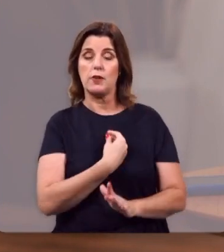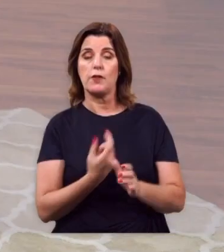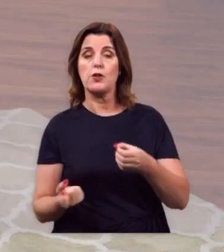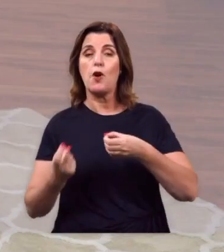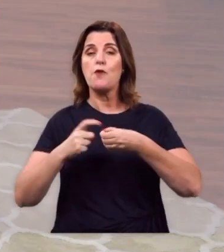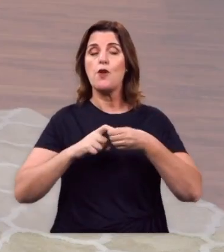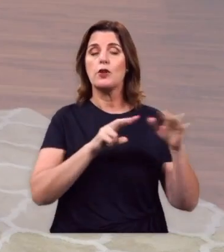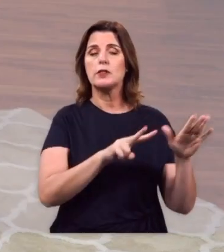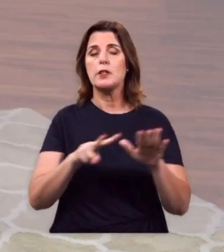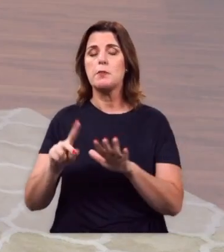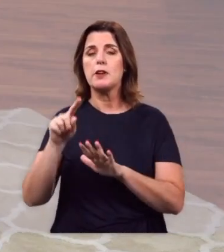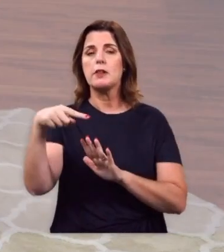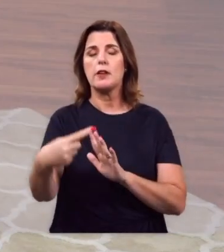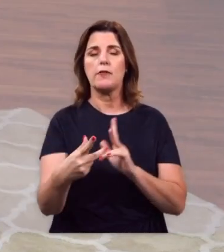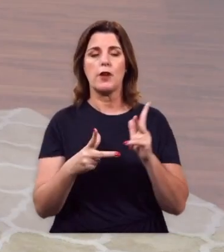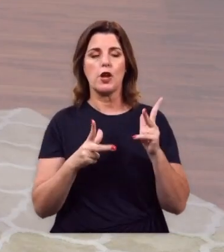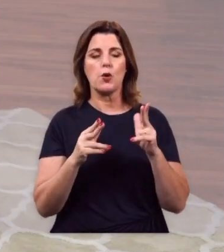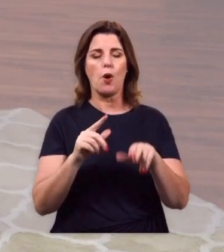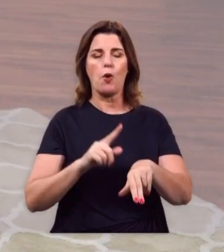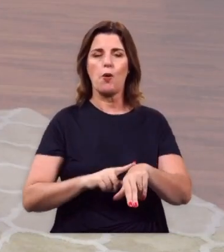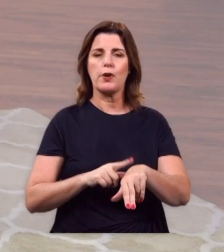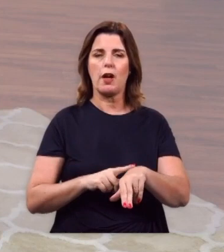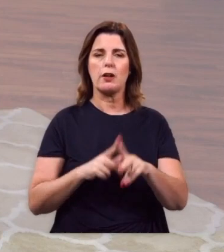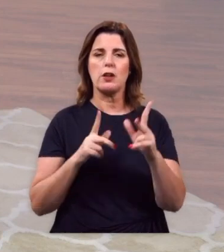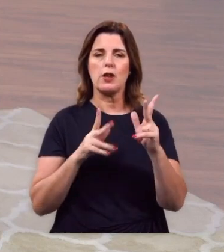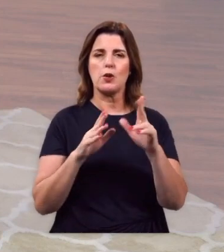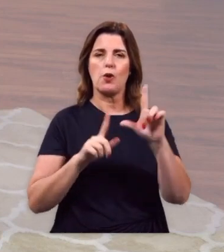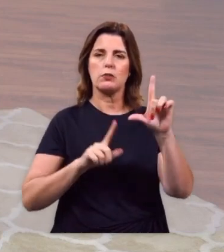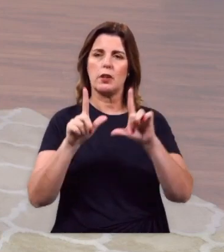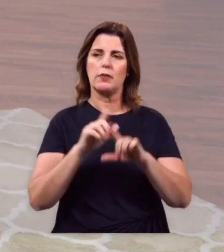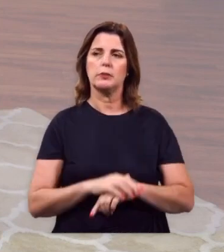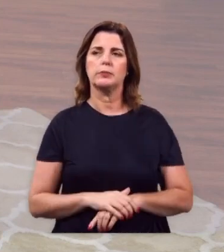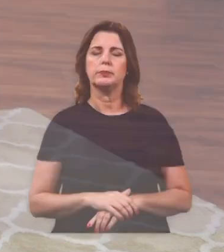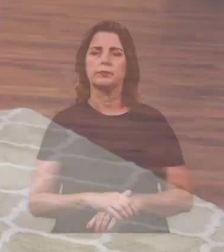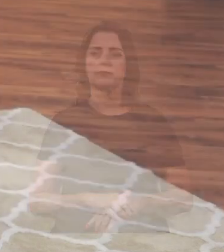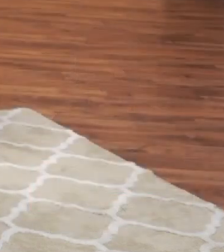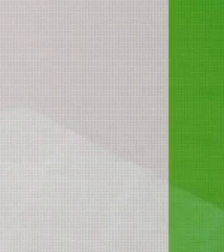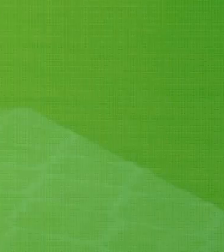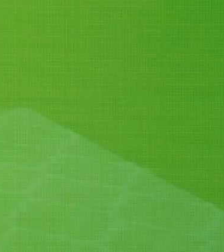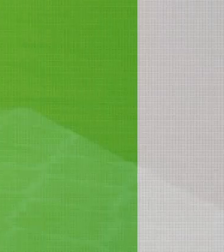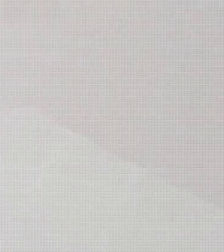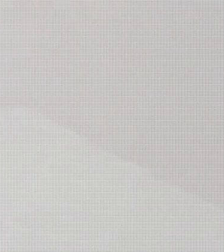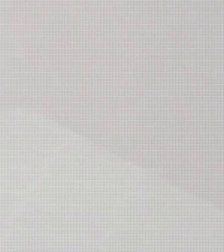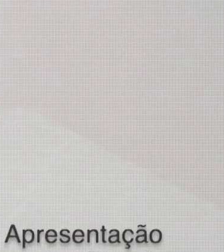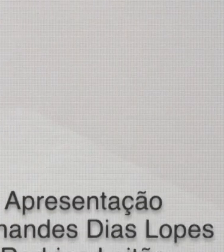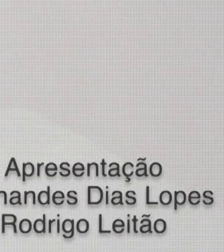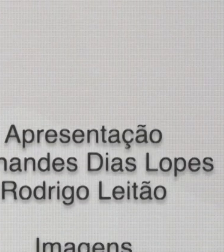Verdade e Vida volta na próxima semana, sempre nesse mesmo horário e nesse mesmo canal.